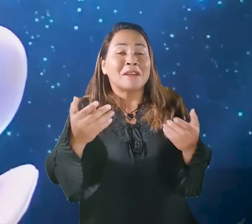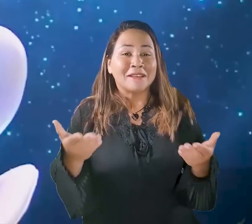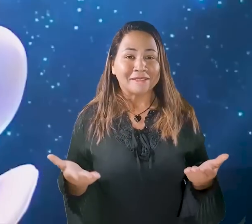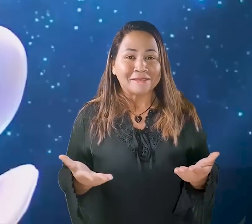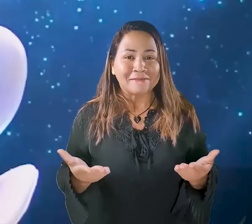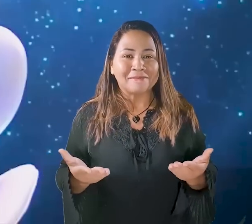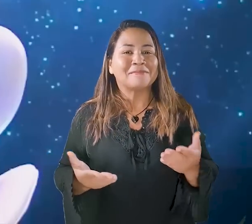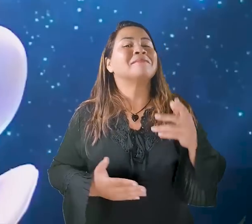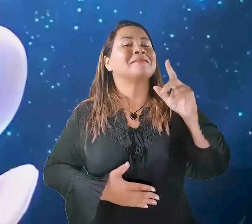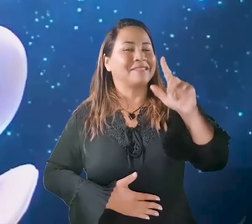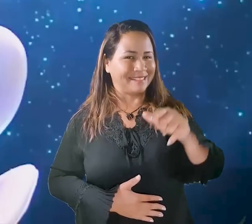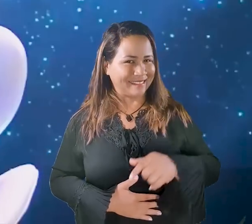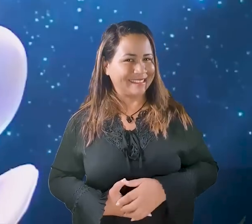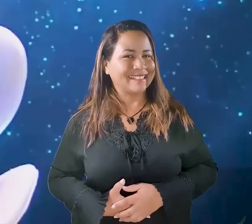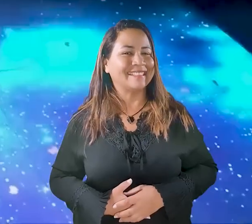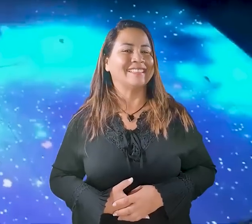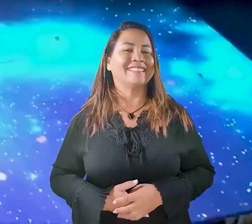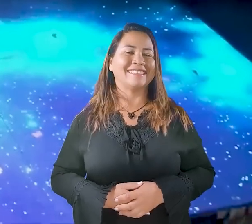Isso.